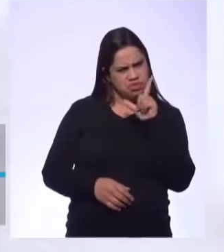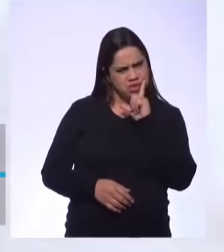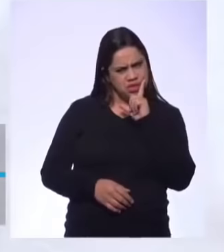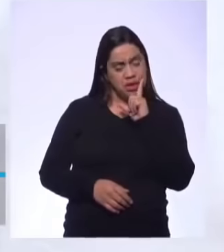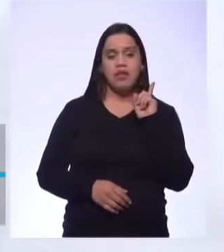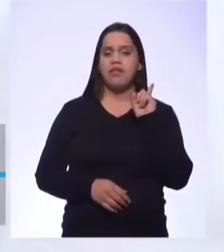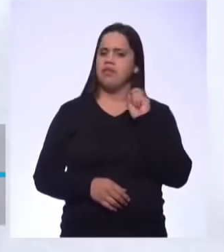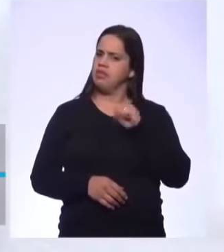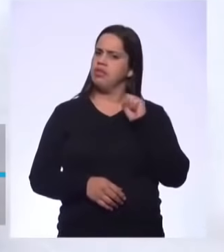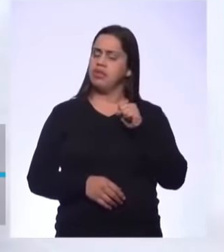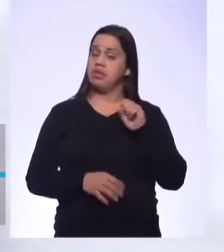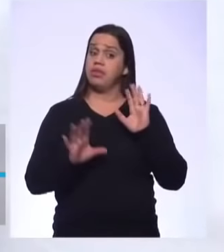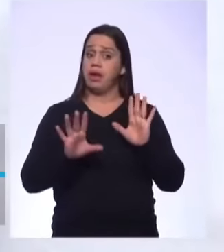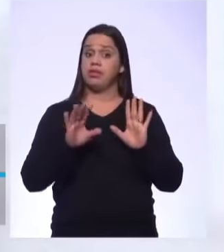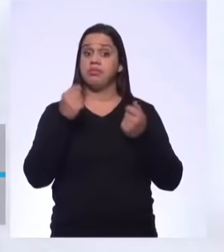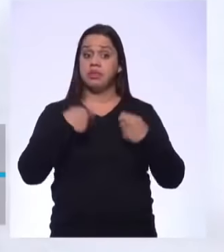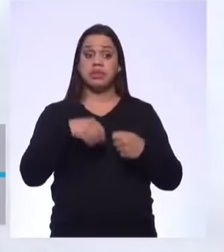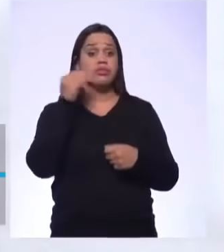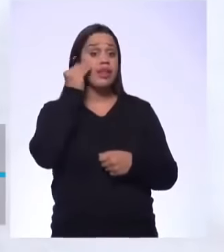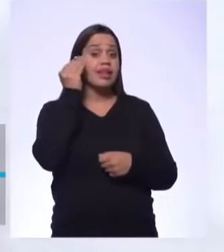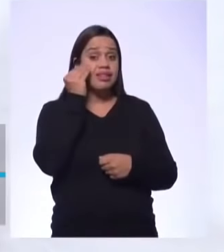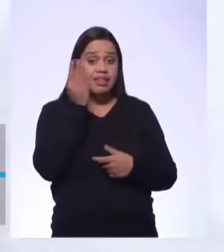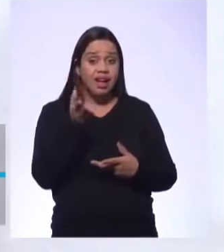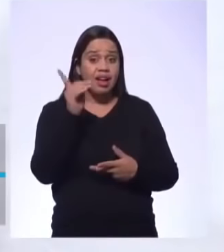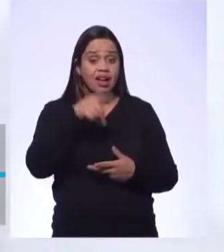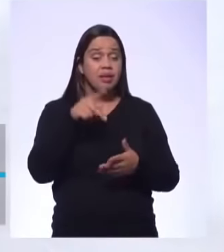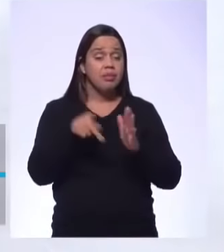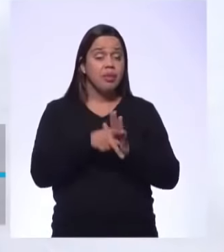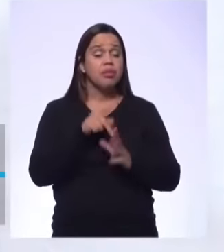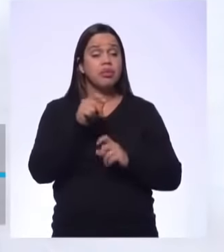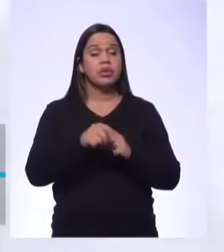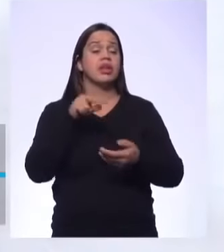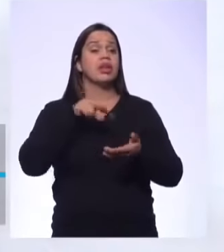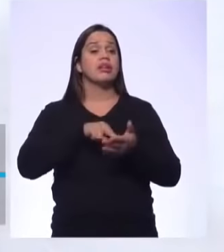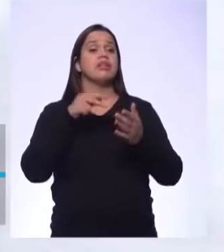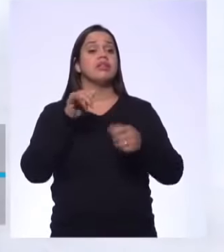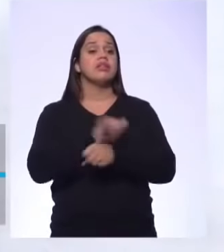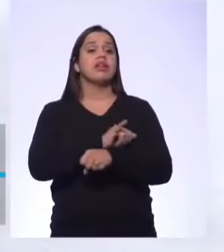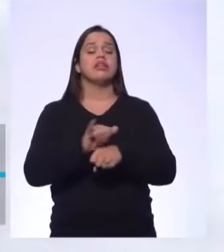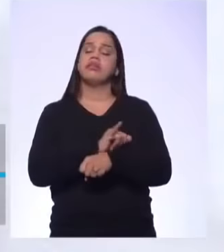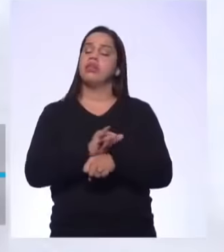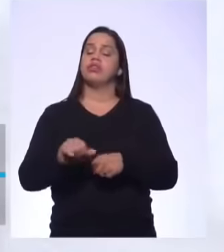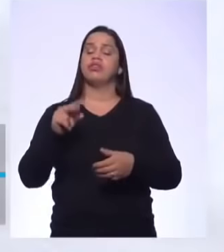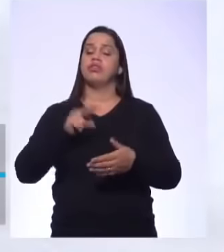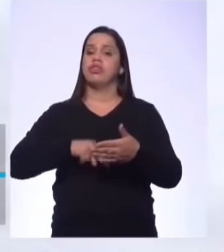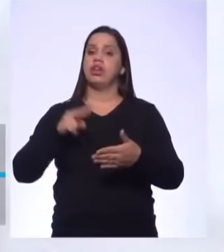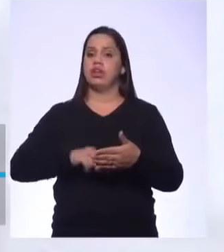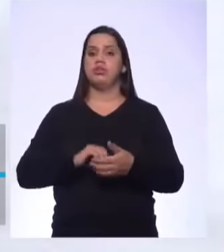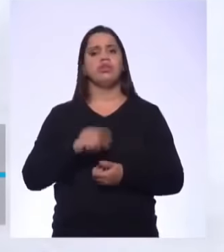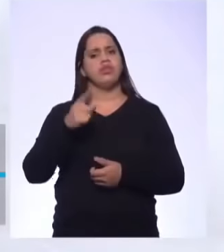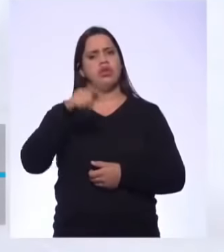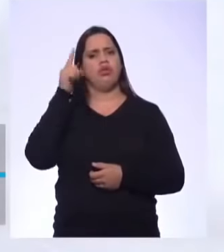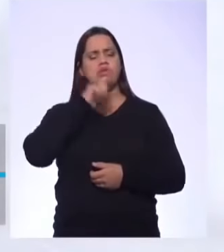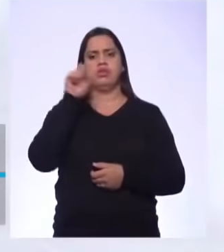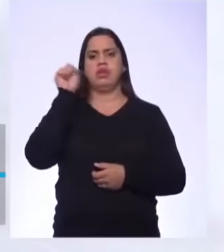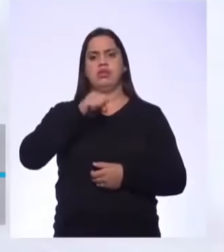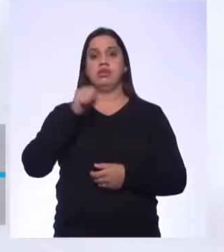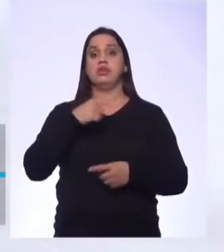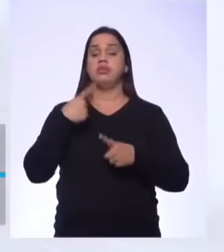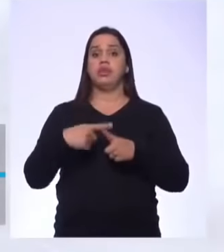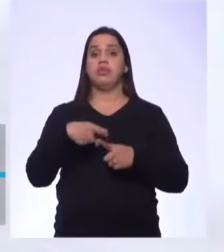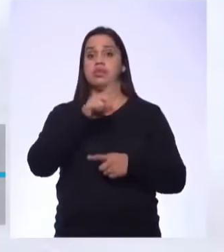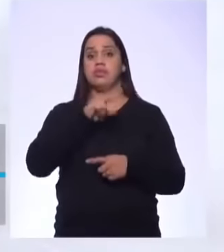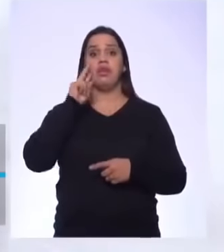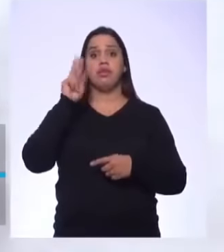Basta você tentar, tá? Estratégia de leitura está aí, você consegue sim. tá? E eu vou ensinando aí ao longo do bimestre